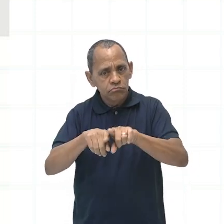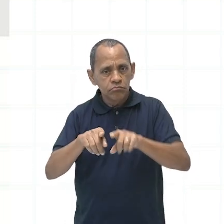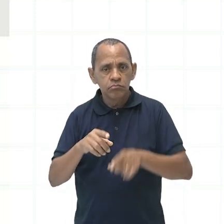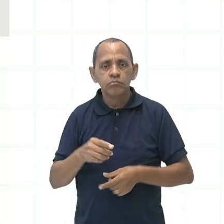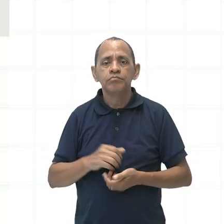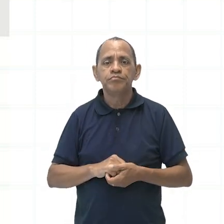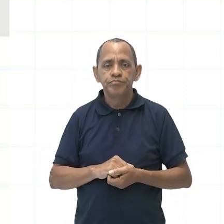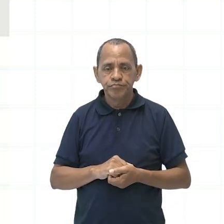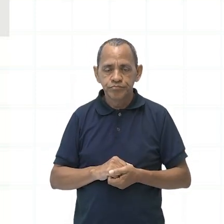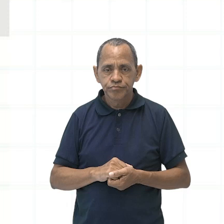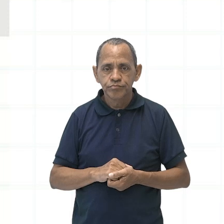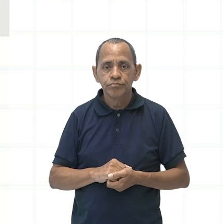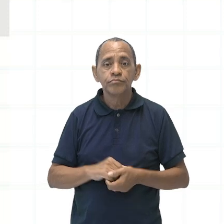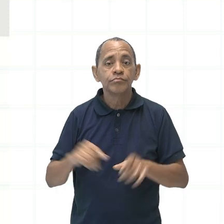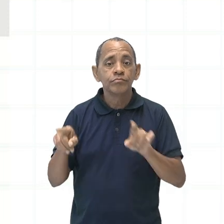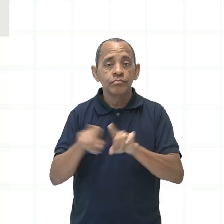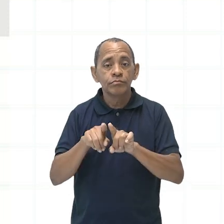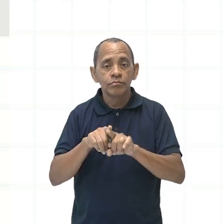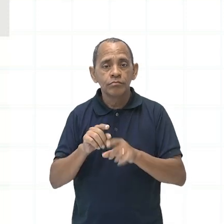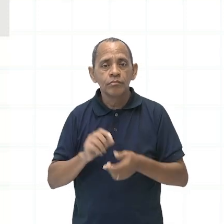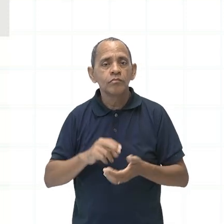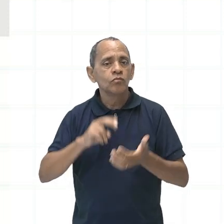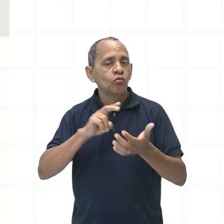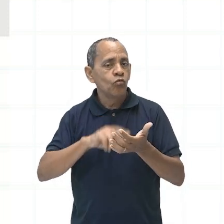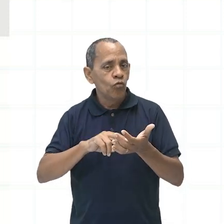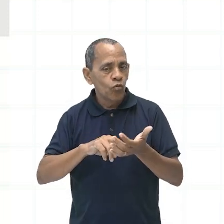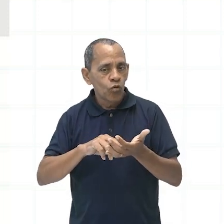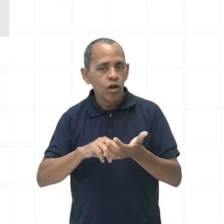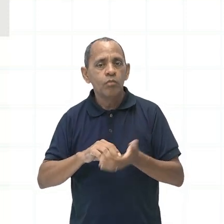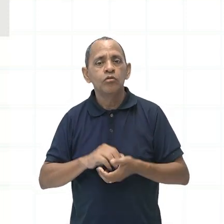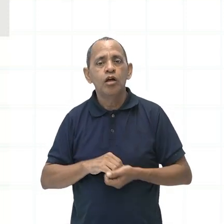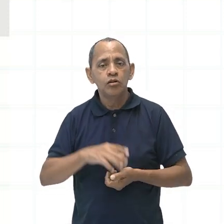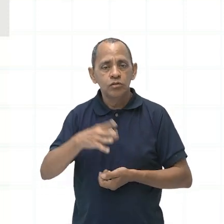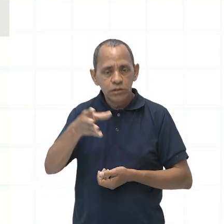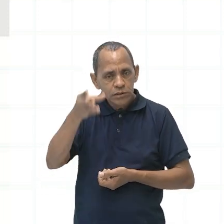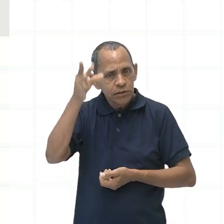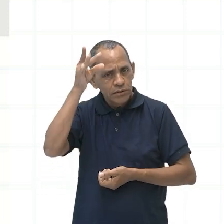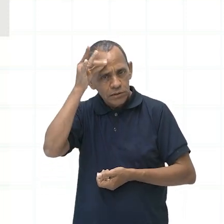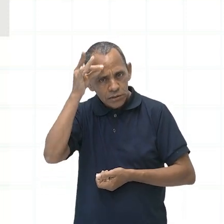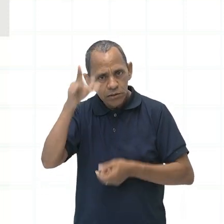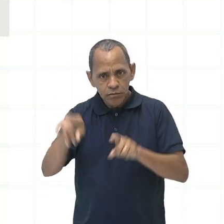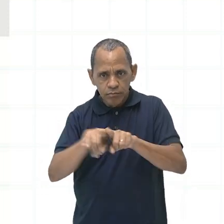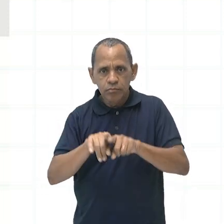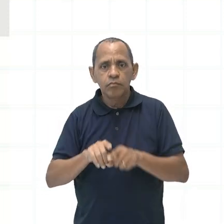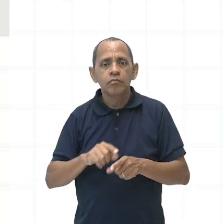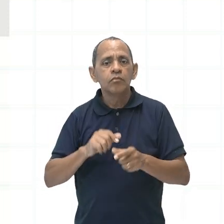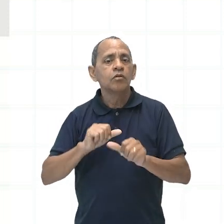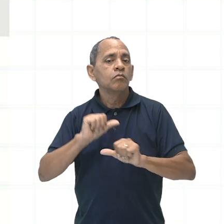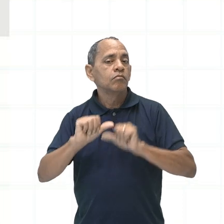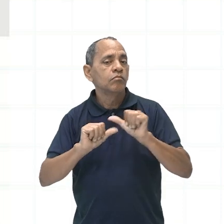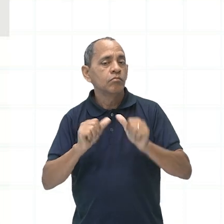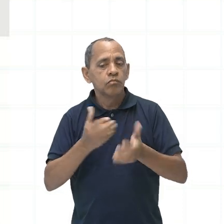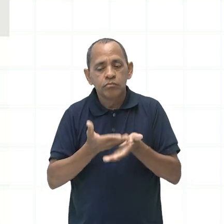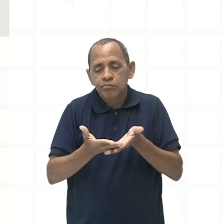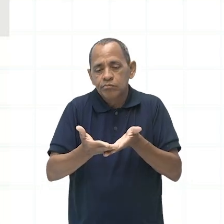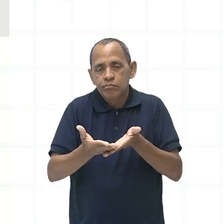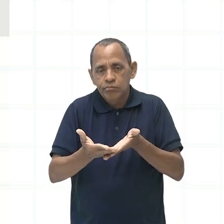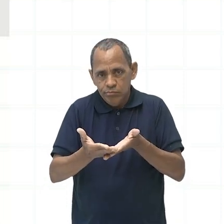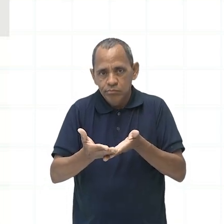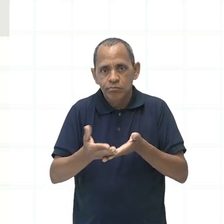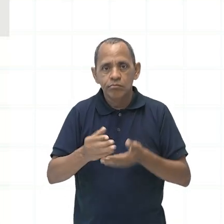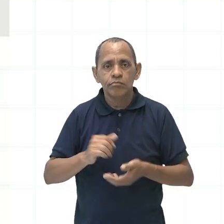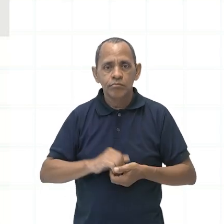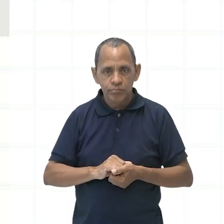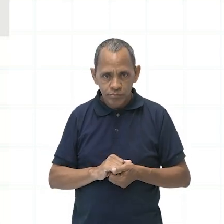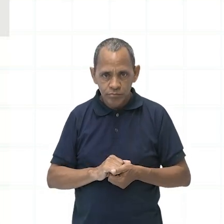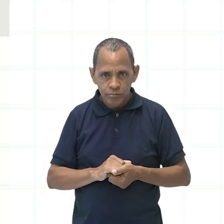expressa a causa, tá? E além disso, amplia o seu vocabulário, não é? Você começa a trocar um